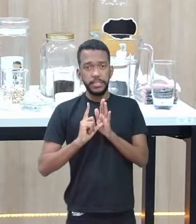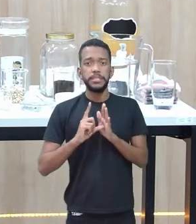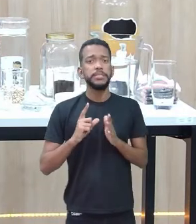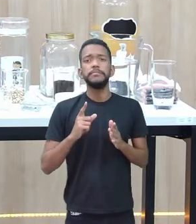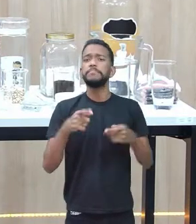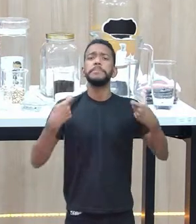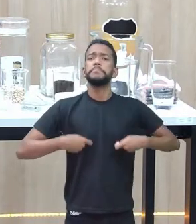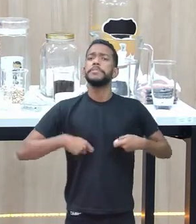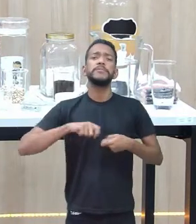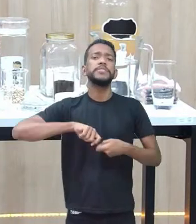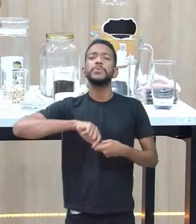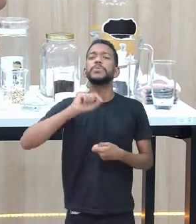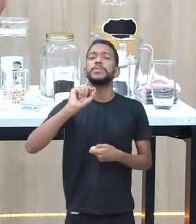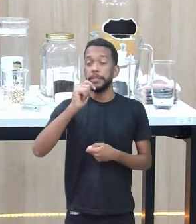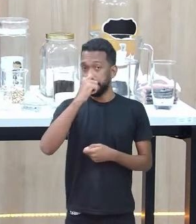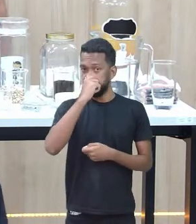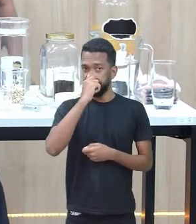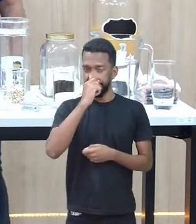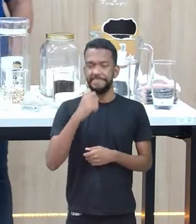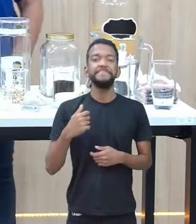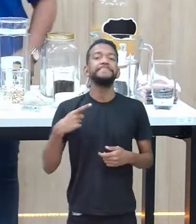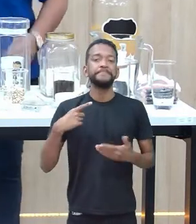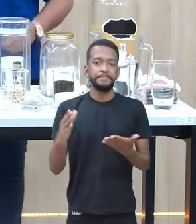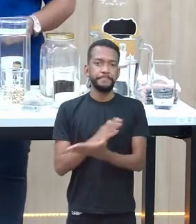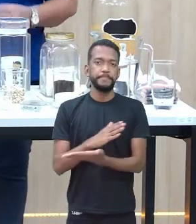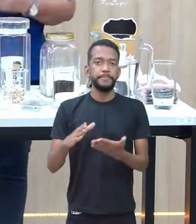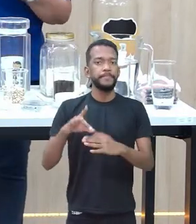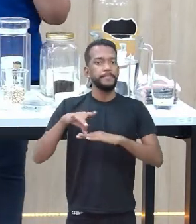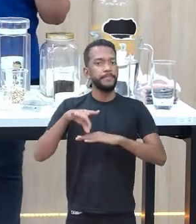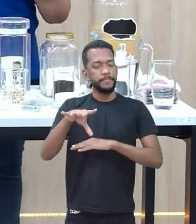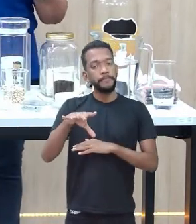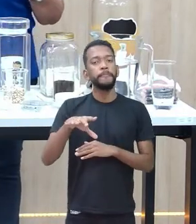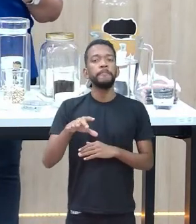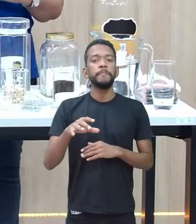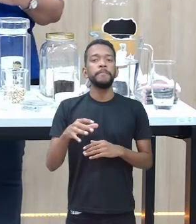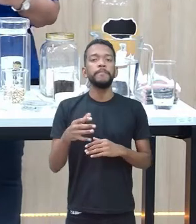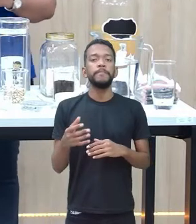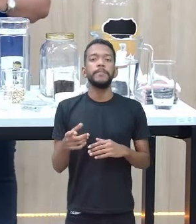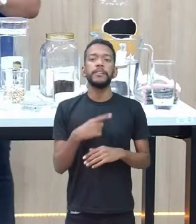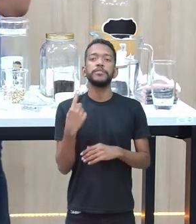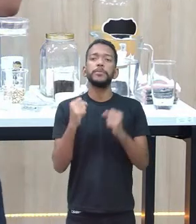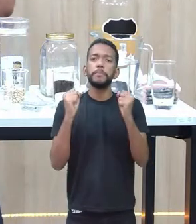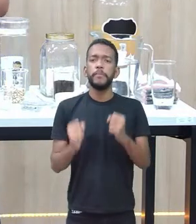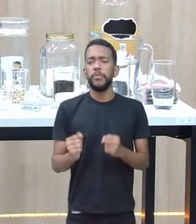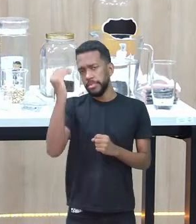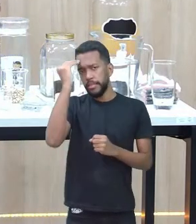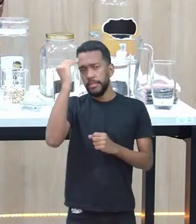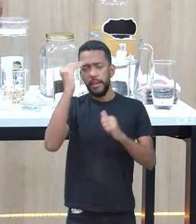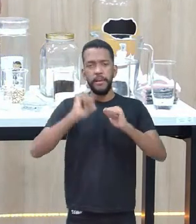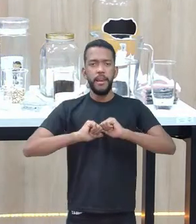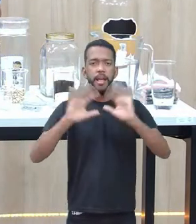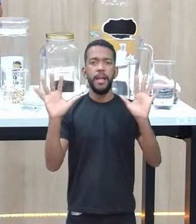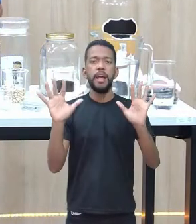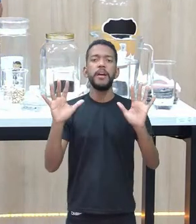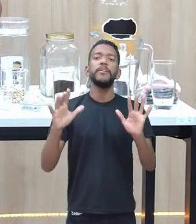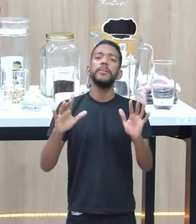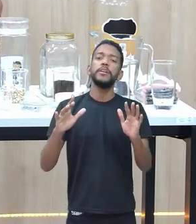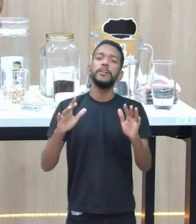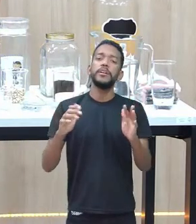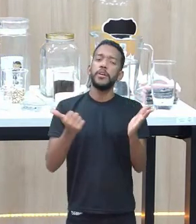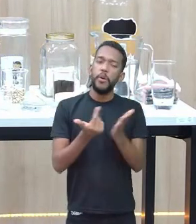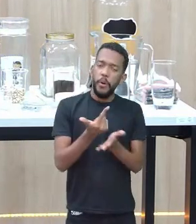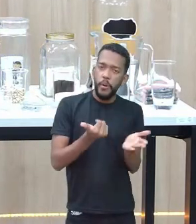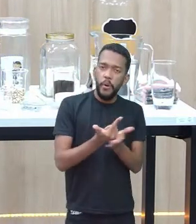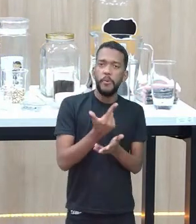fazer? Então, aqui, eu vou dar aqui algumas dicas para a gente poder entender essa questão de ir às compras, de ajudar a família,